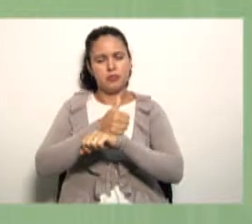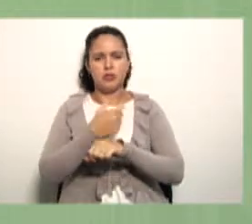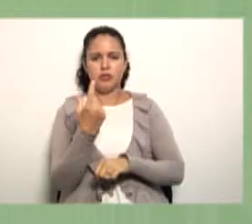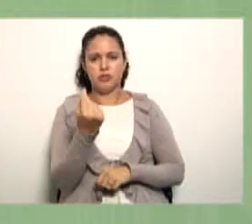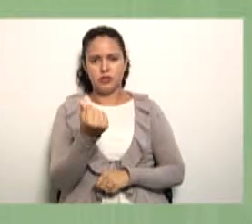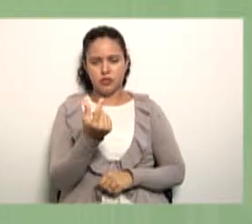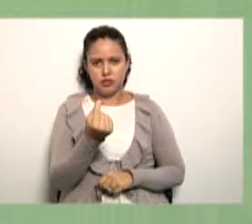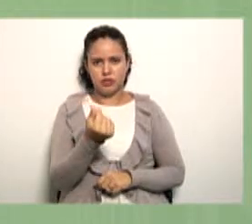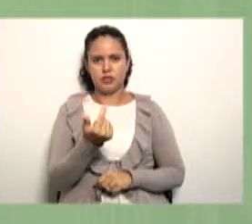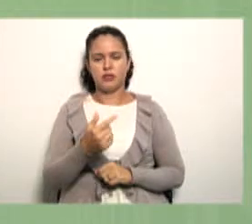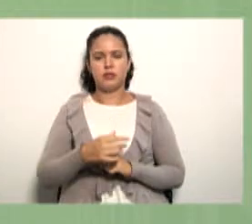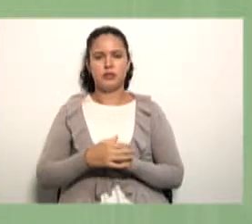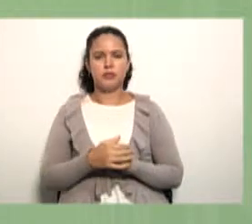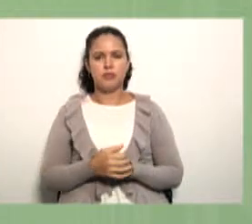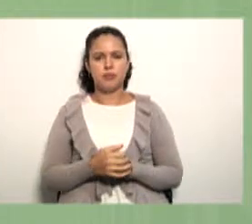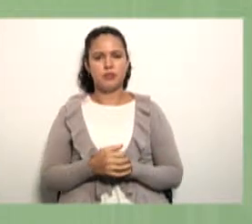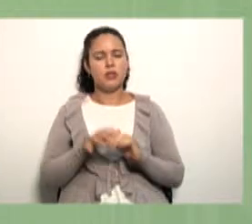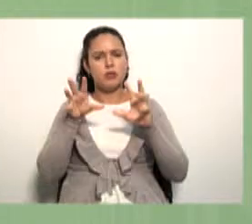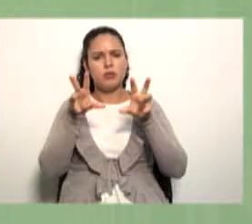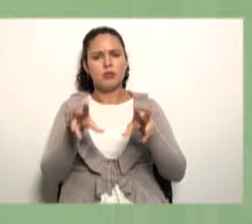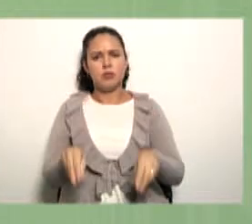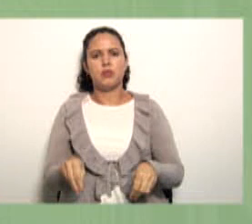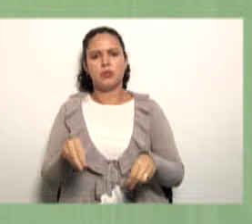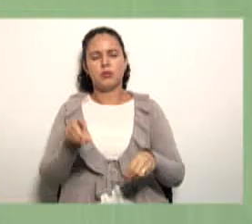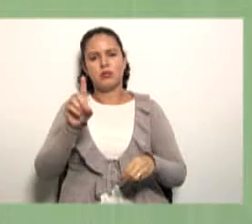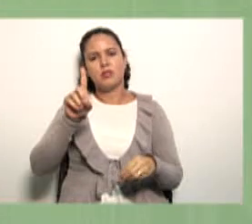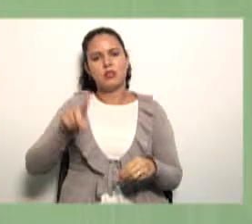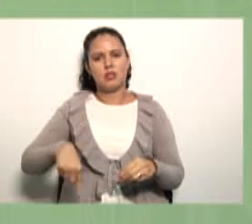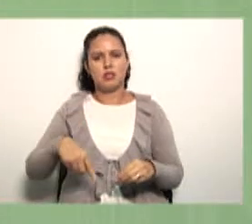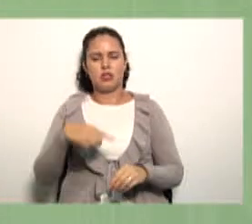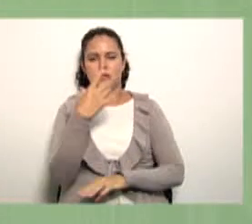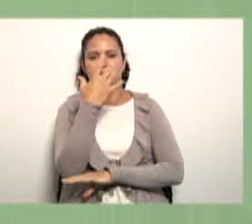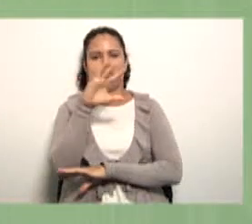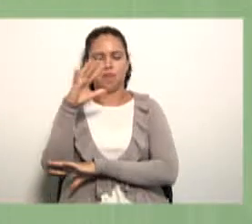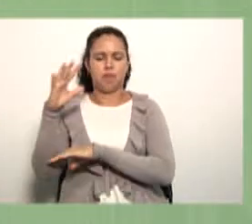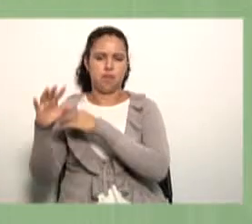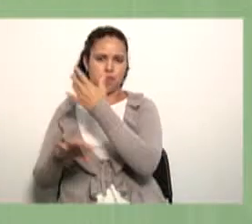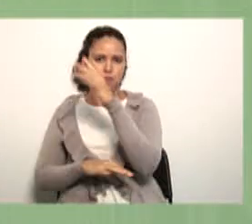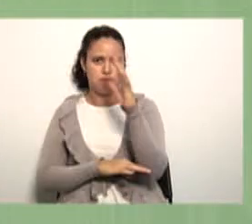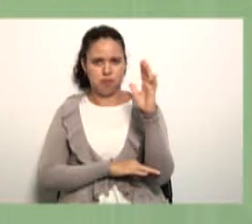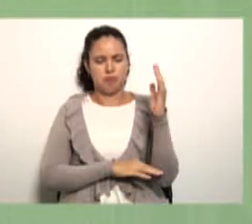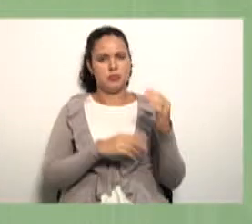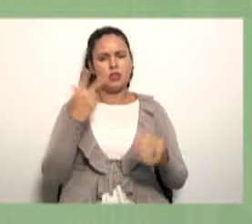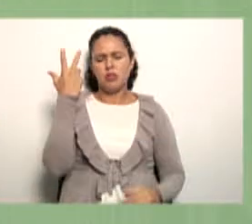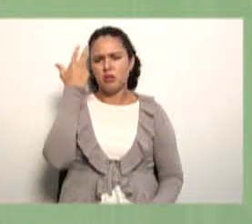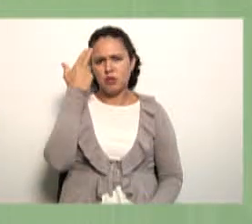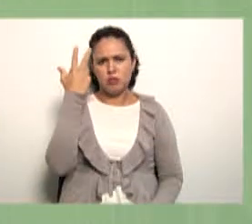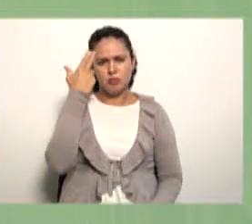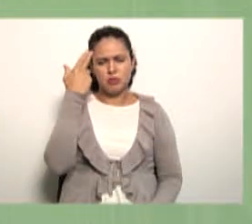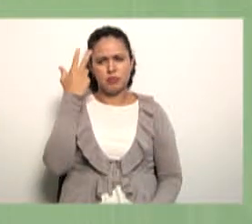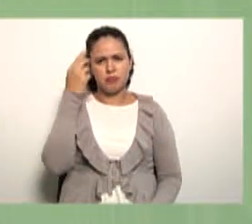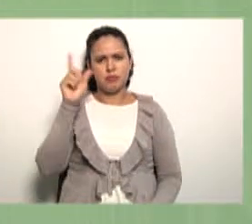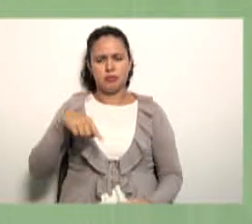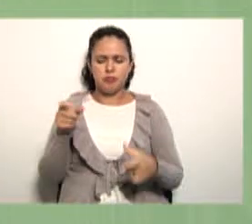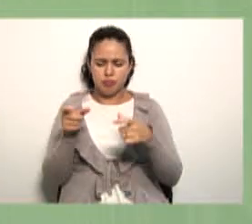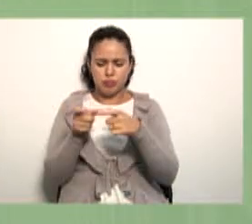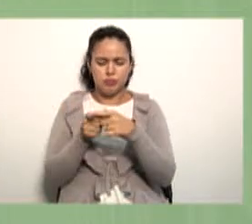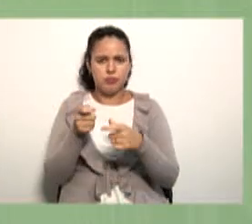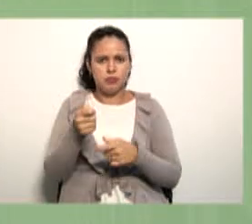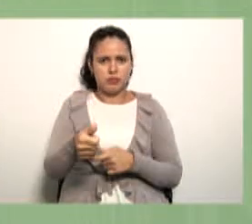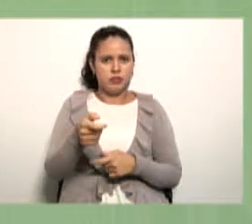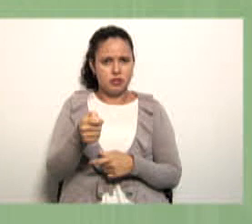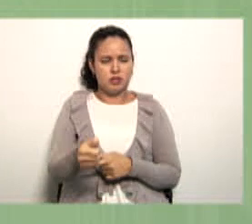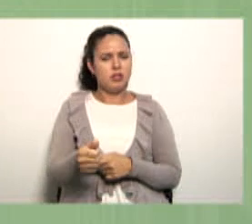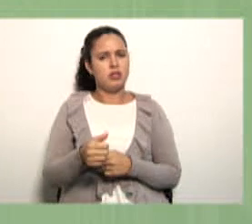né? Esses são naturalmente escassos. São naturalmente escassos no sentido